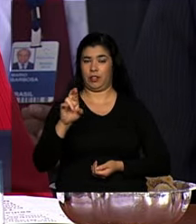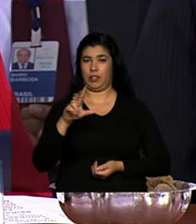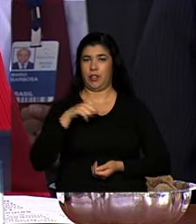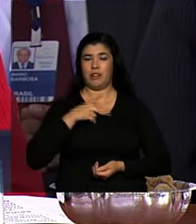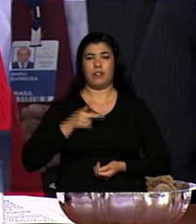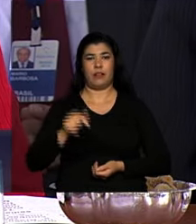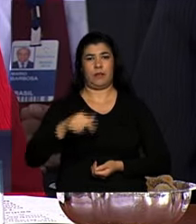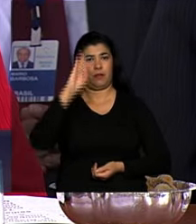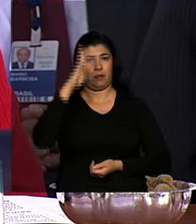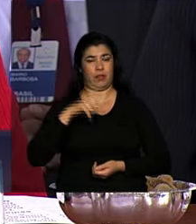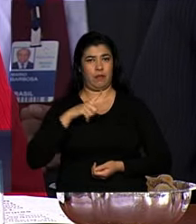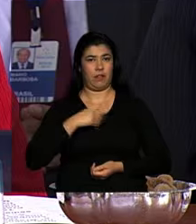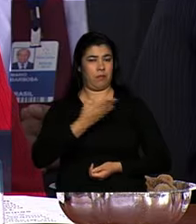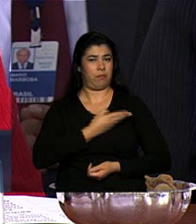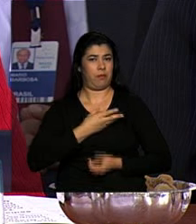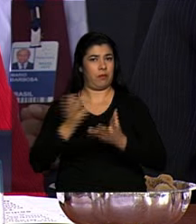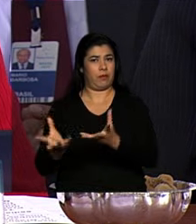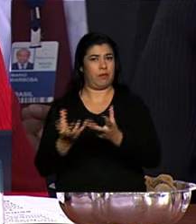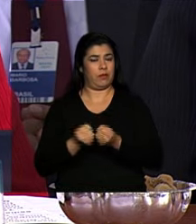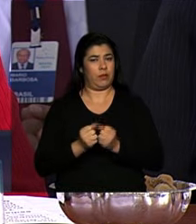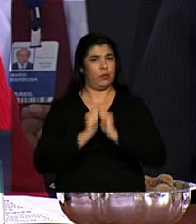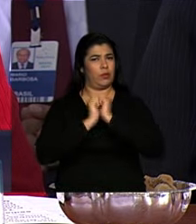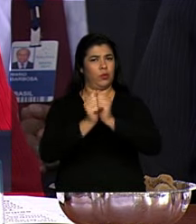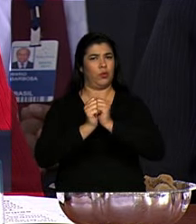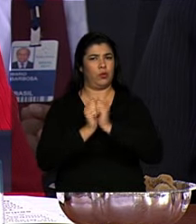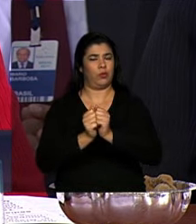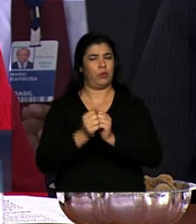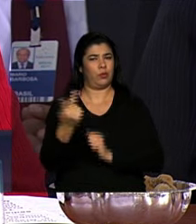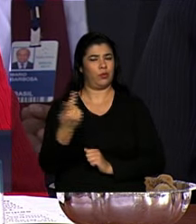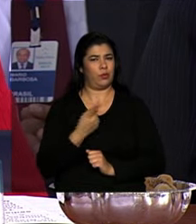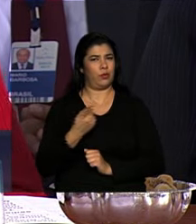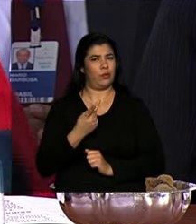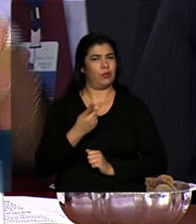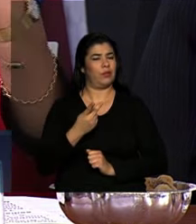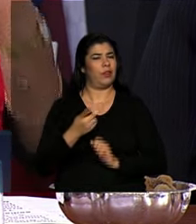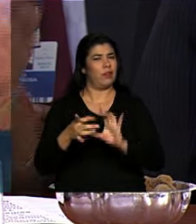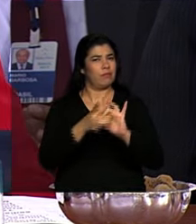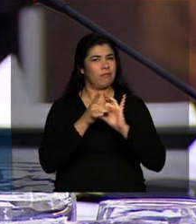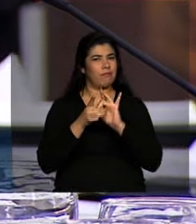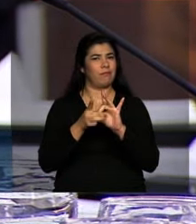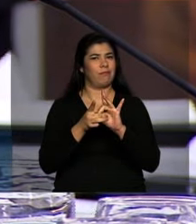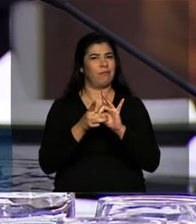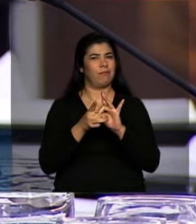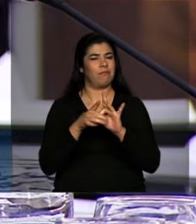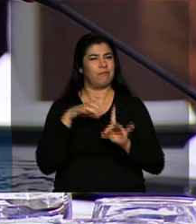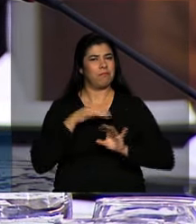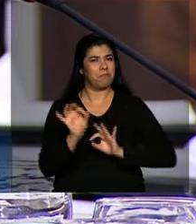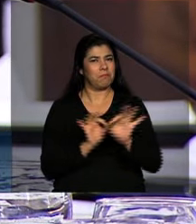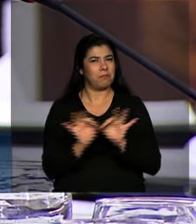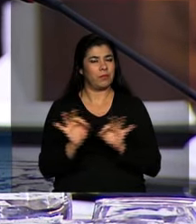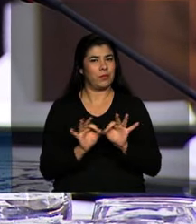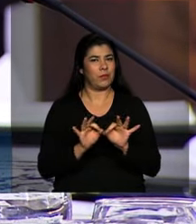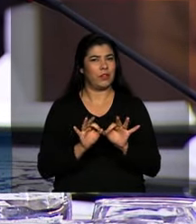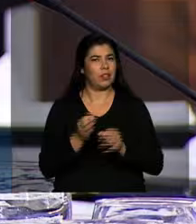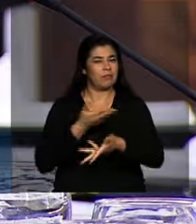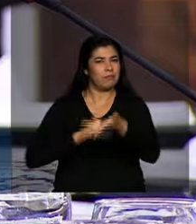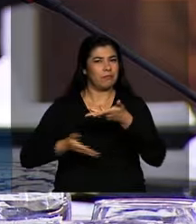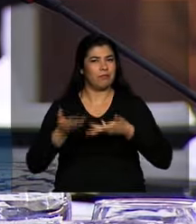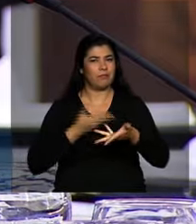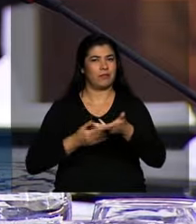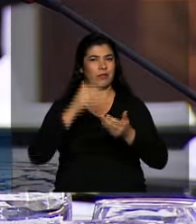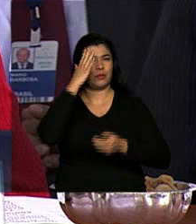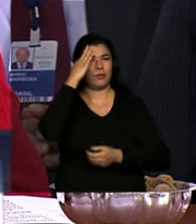recebê-la e para juntas compartilharmos novamente, sistematicamente, nossos sonhos